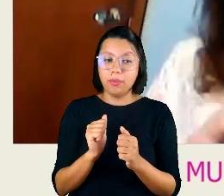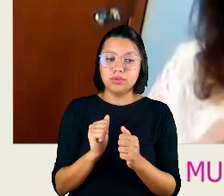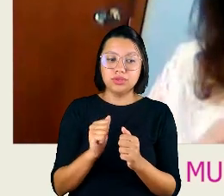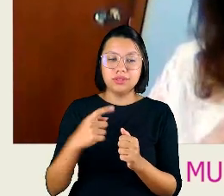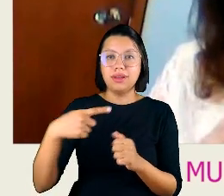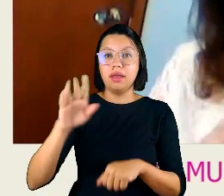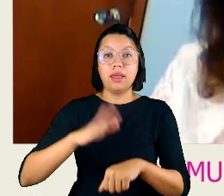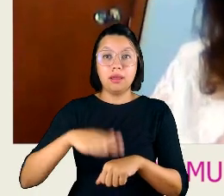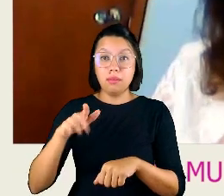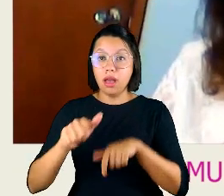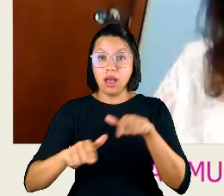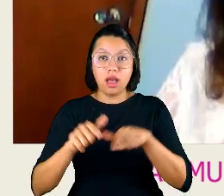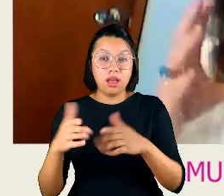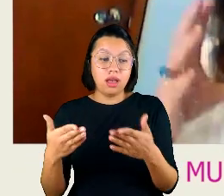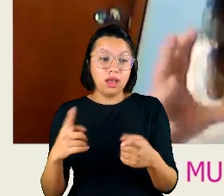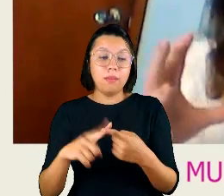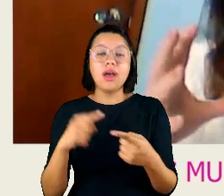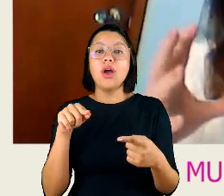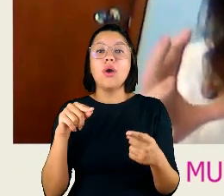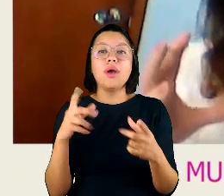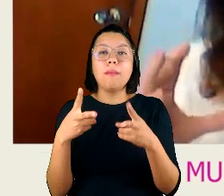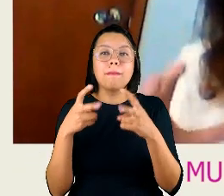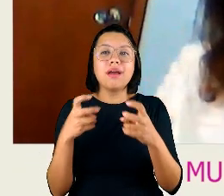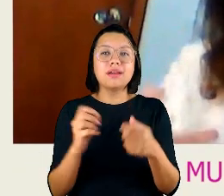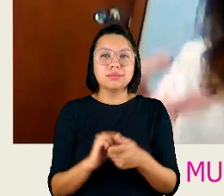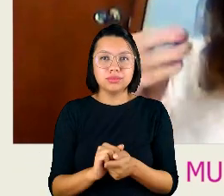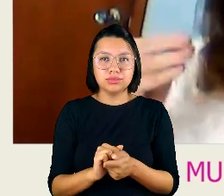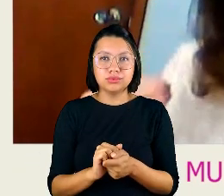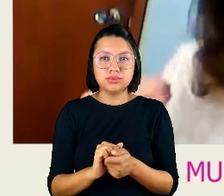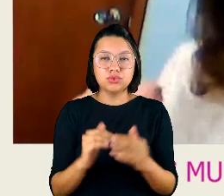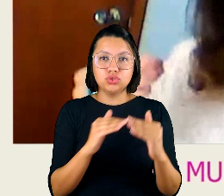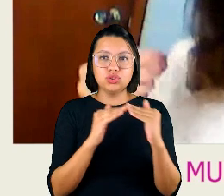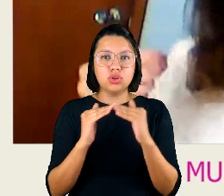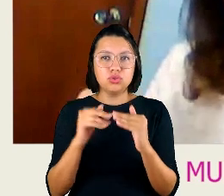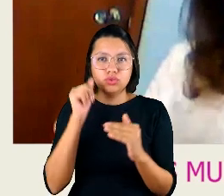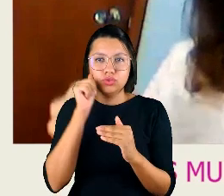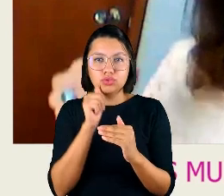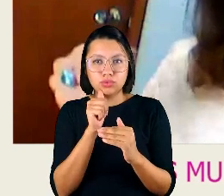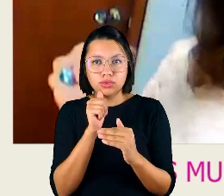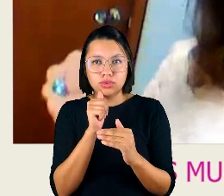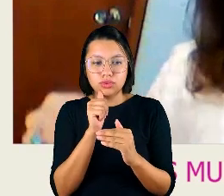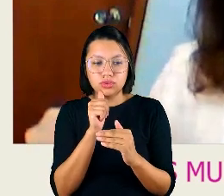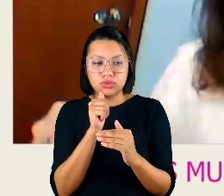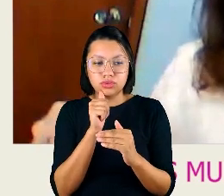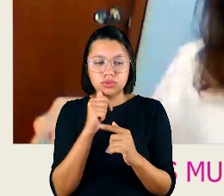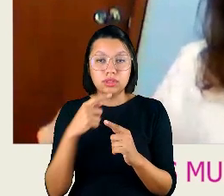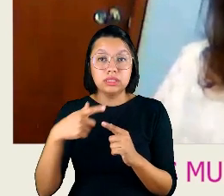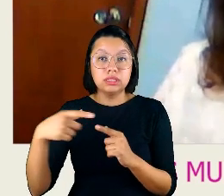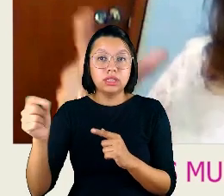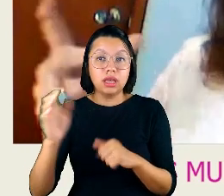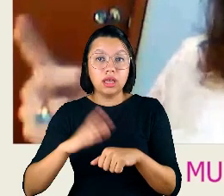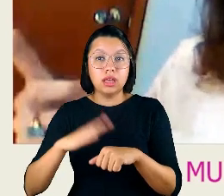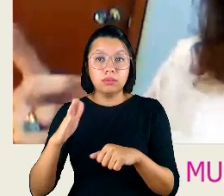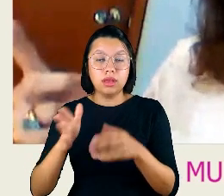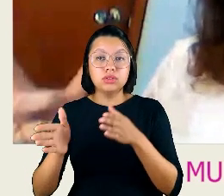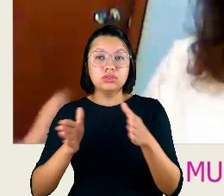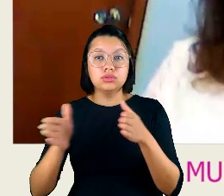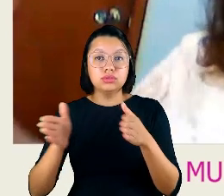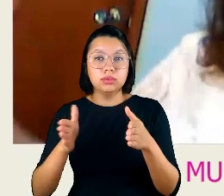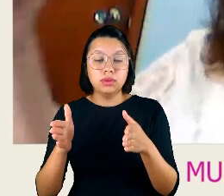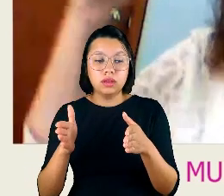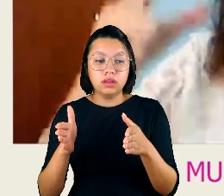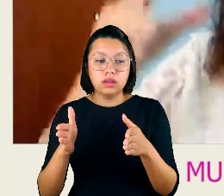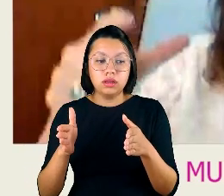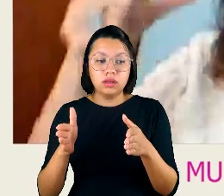Mas o que a gente percebeu? Na medida que as mulheres saem mais do espaço externo